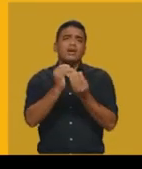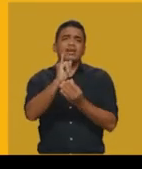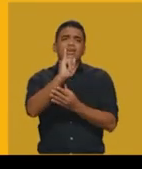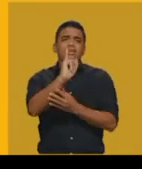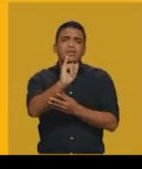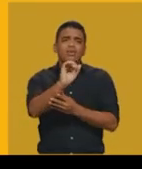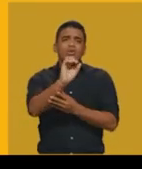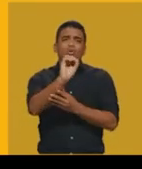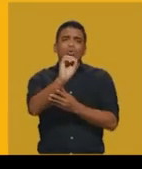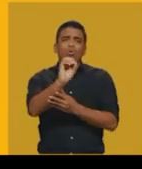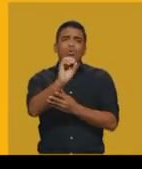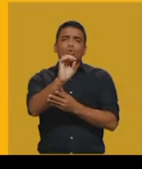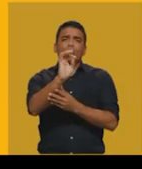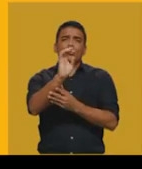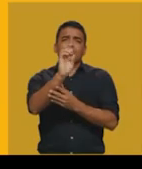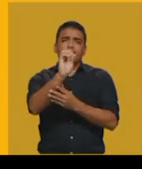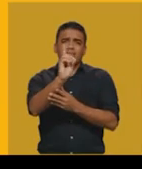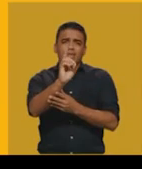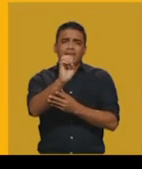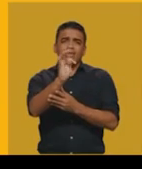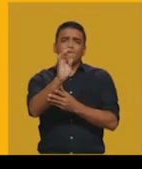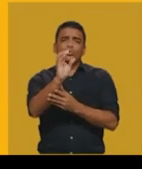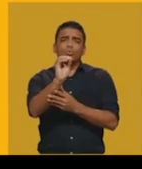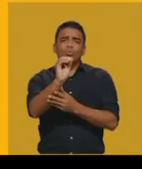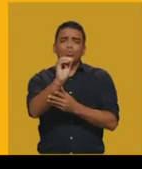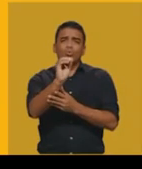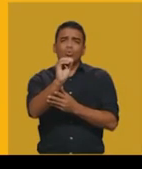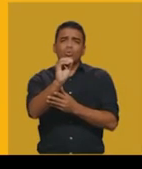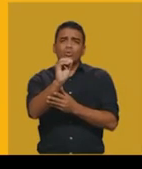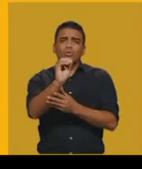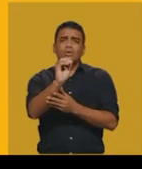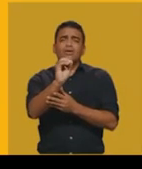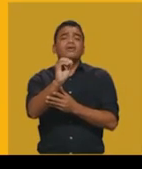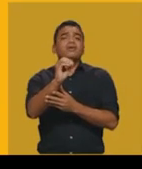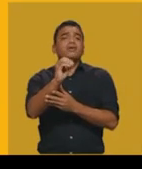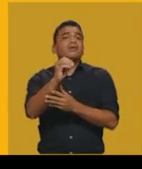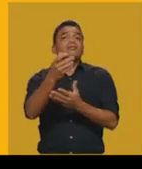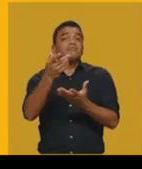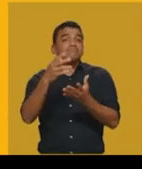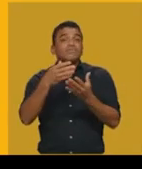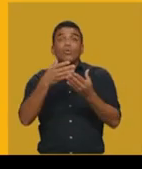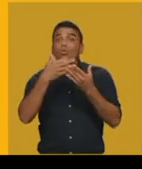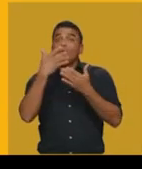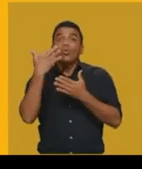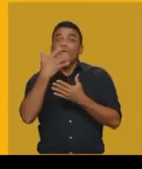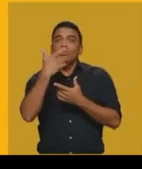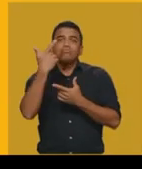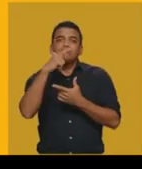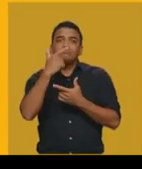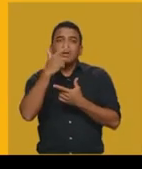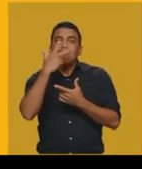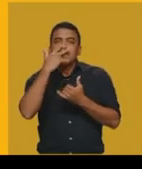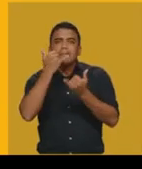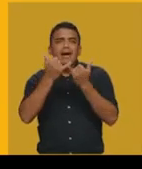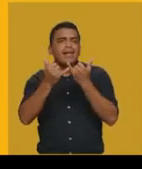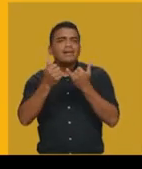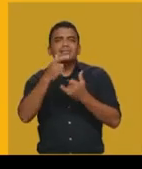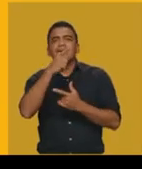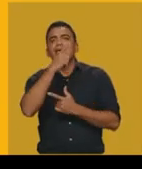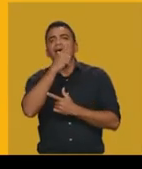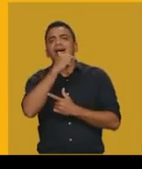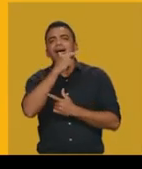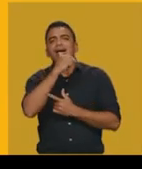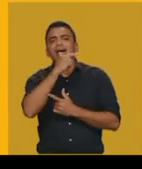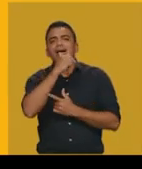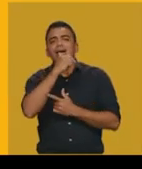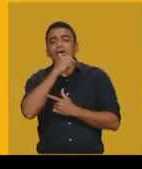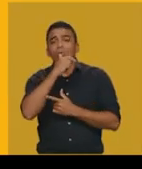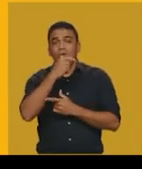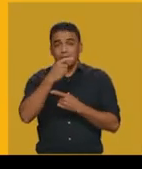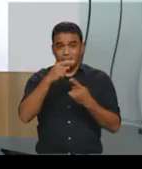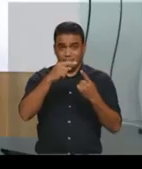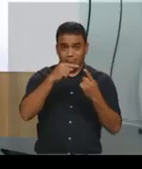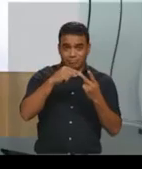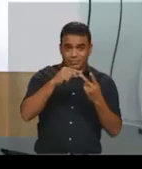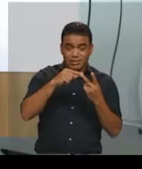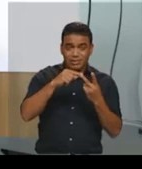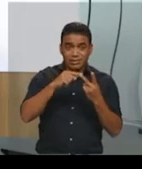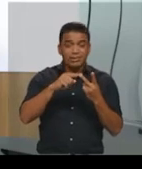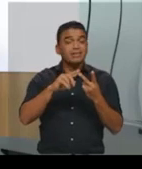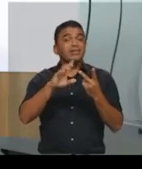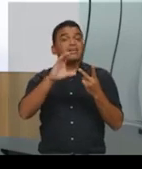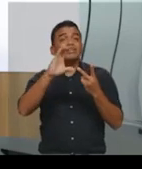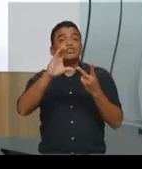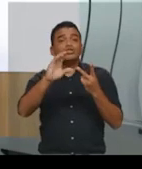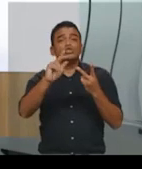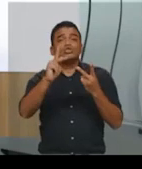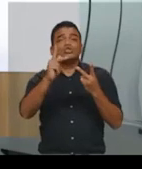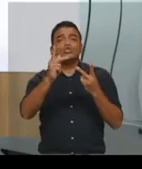Essa solução ela é transparente, incolor, assim como a água. E uma solução de nitrato de chumbo, que